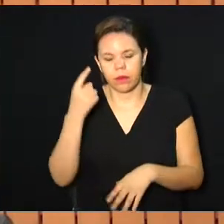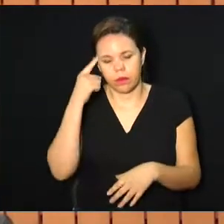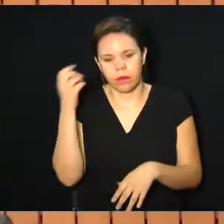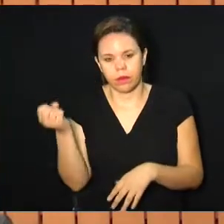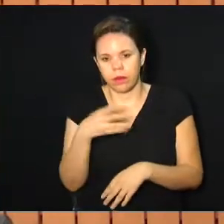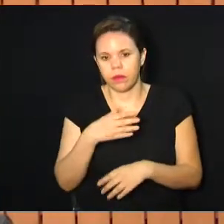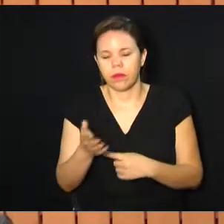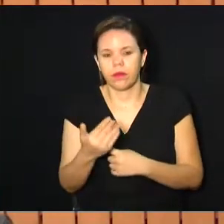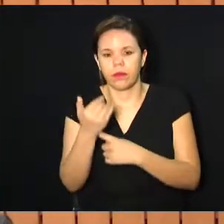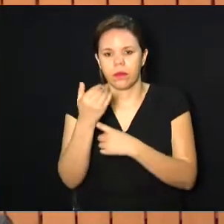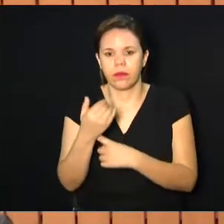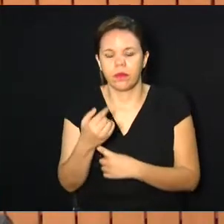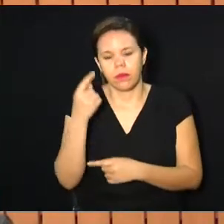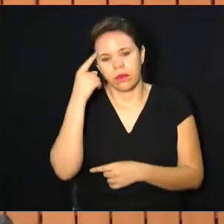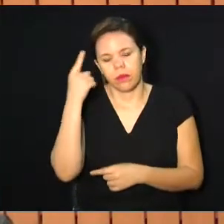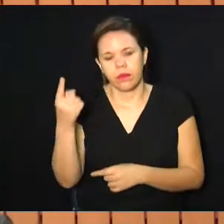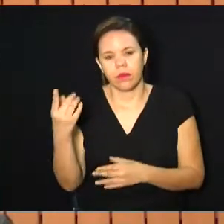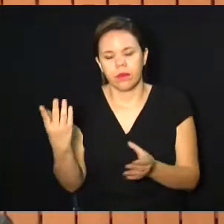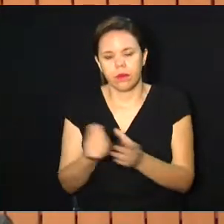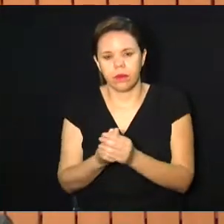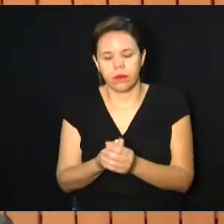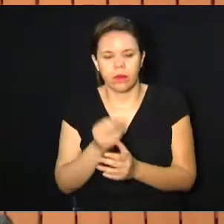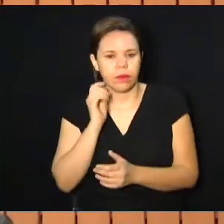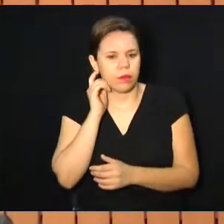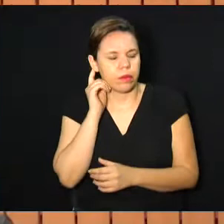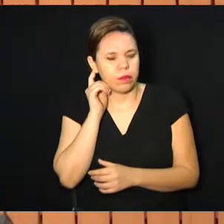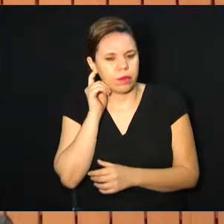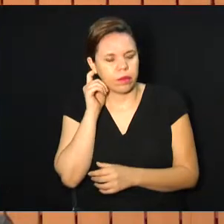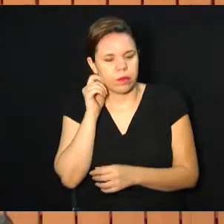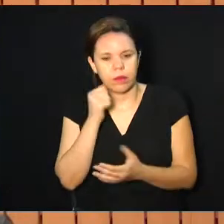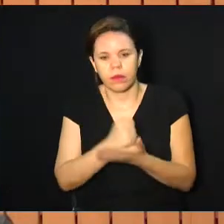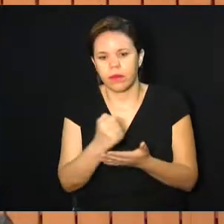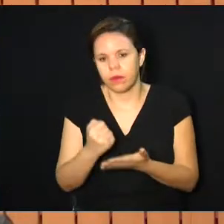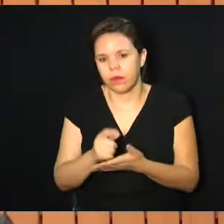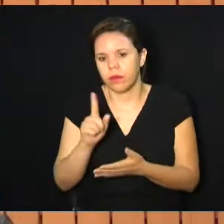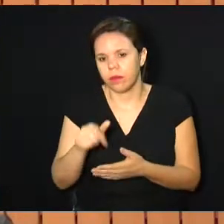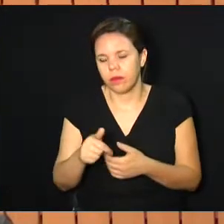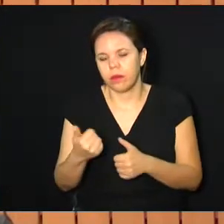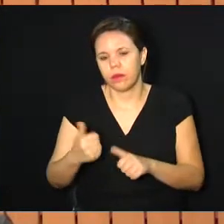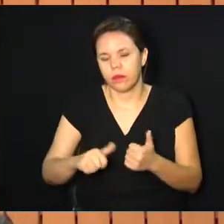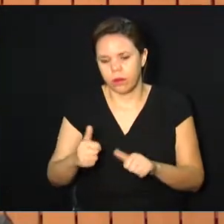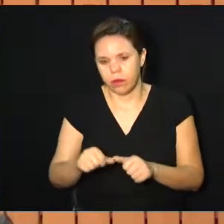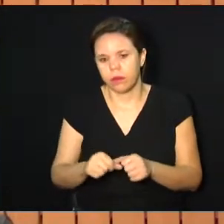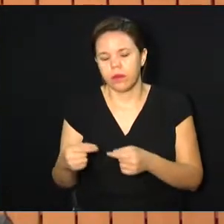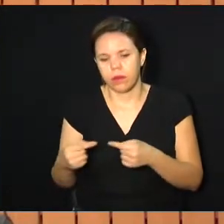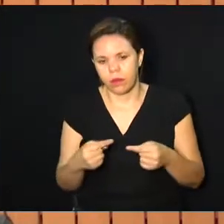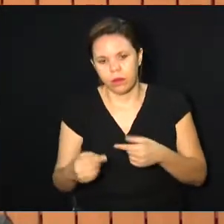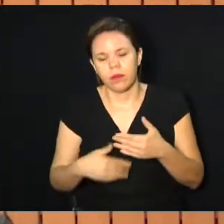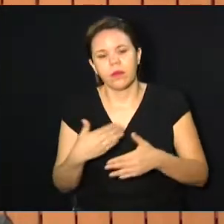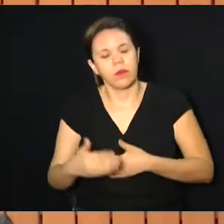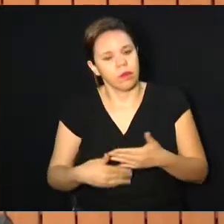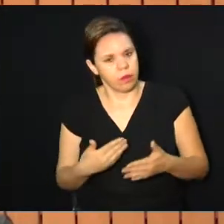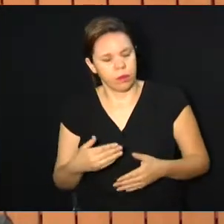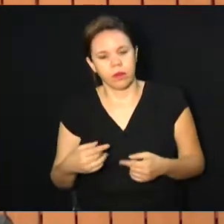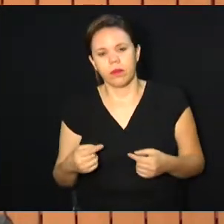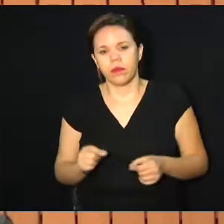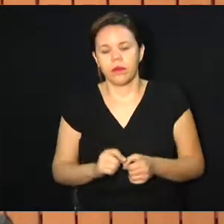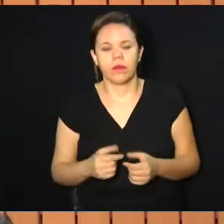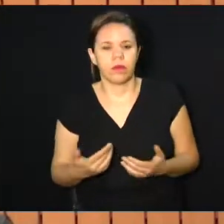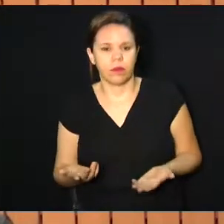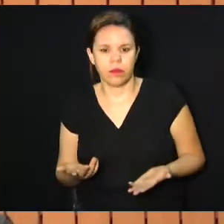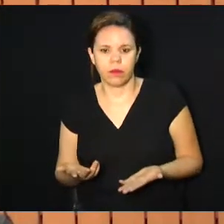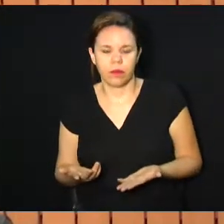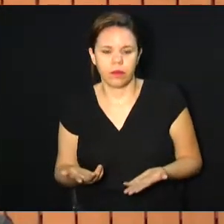tecnologias, novas visões, ideias, e a licitação é, na verdade, um processo de competitividade para disputar